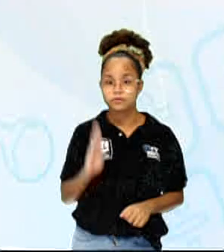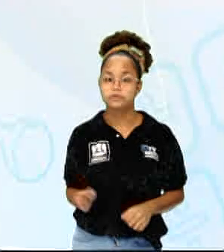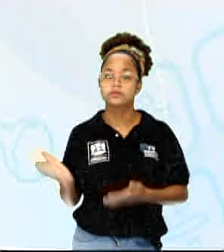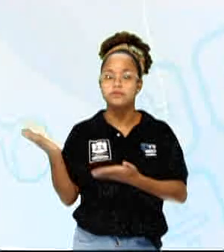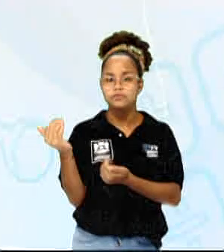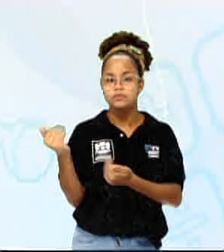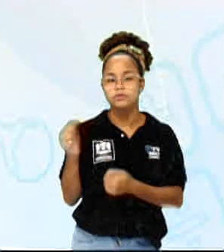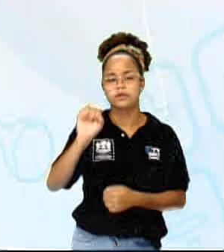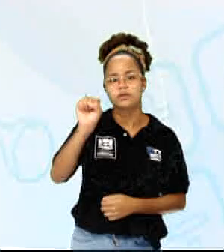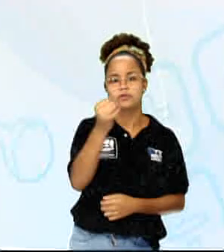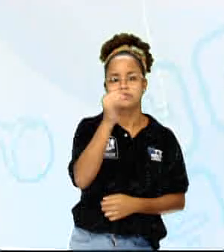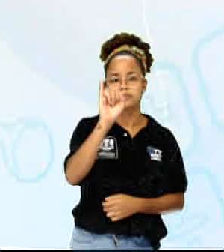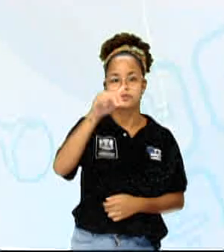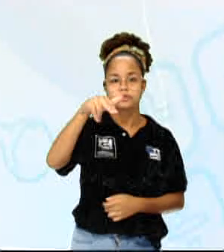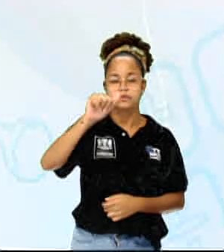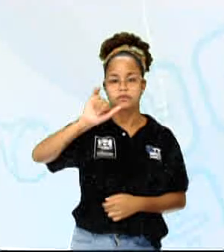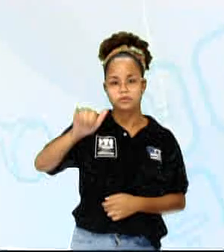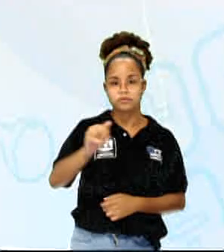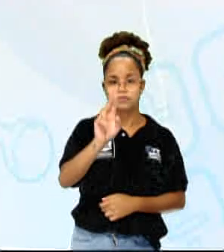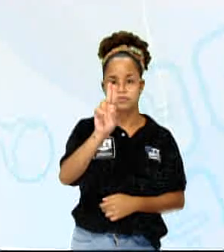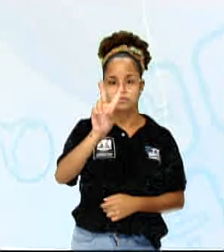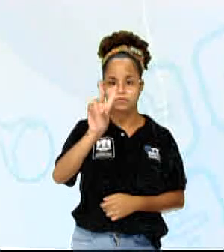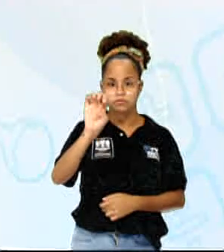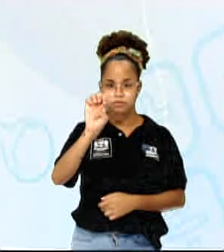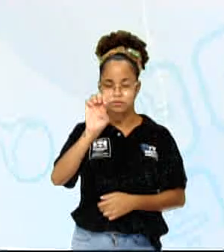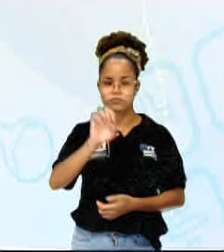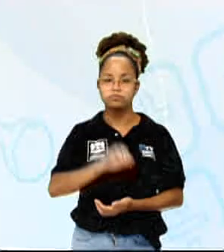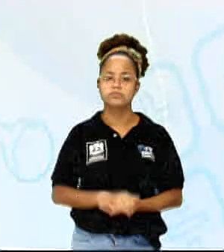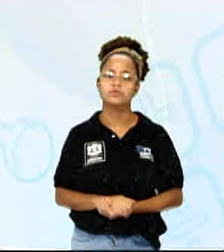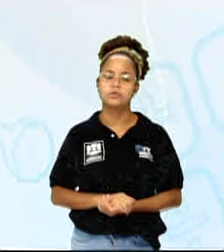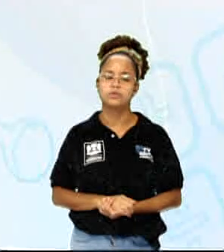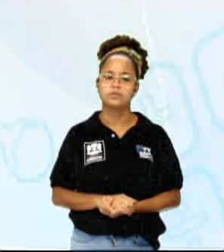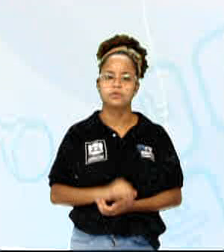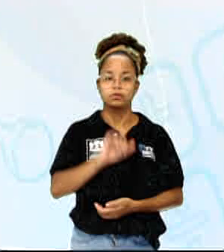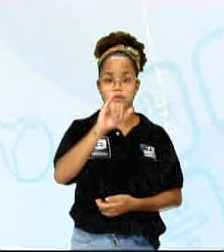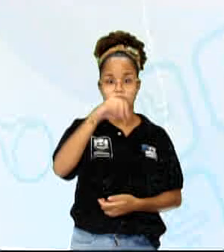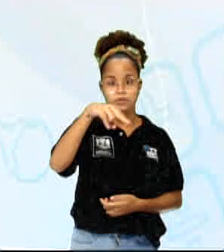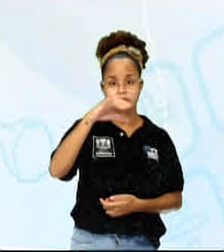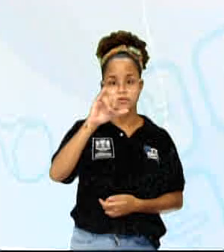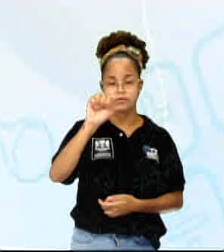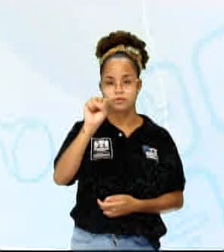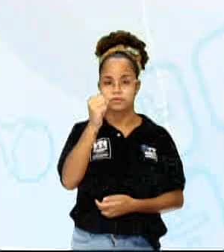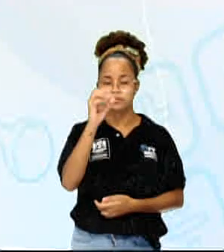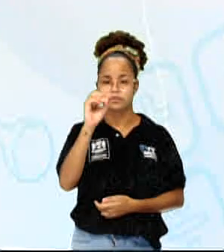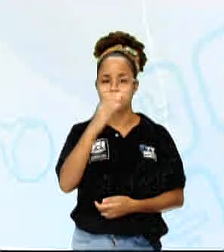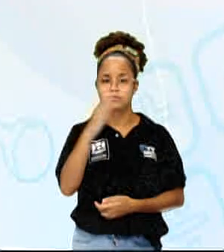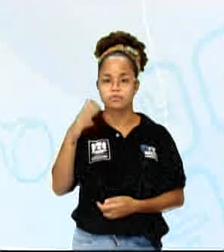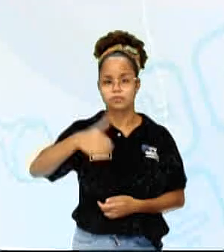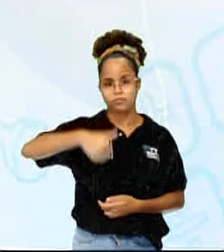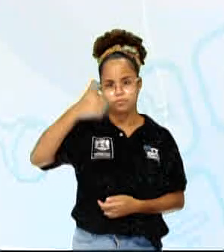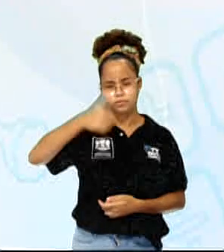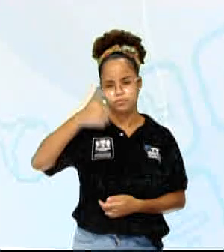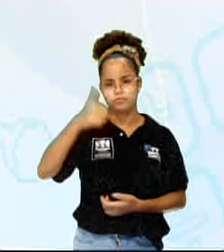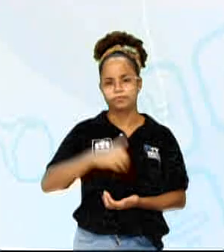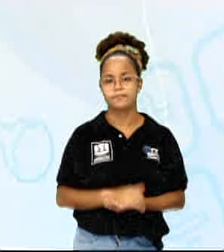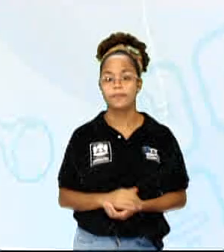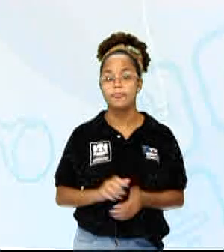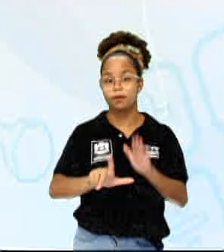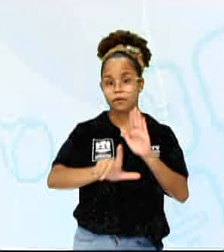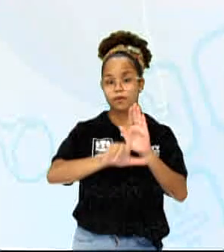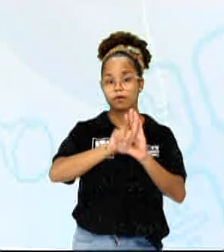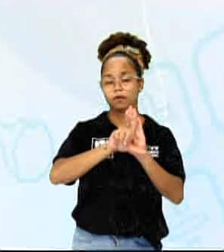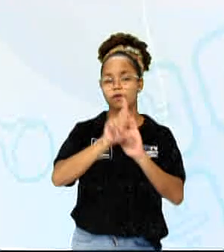SINAJUVE. No inciso 1º, diz o seguinte: Para os efeitos desta lei,